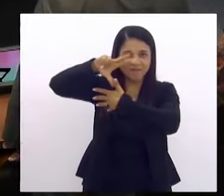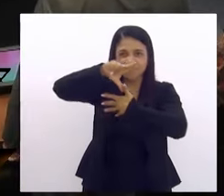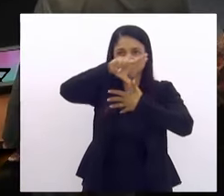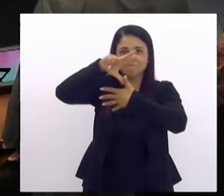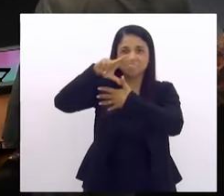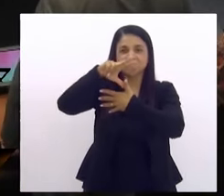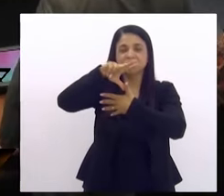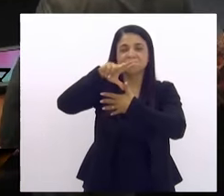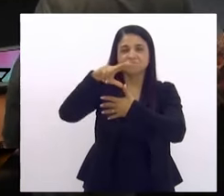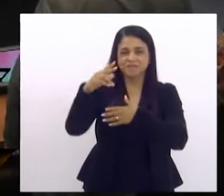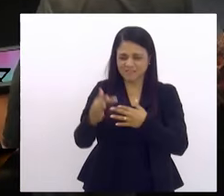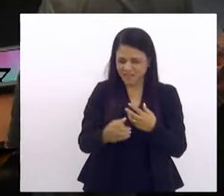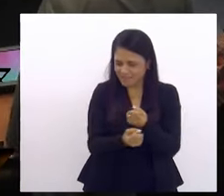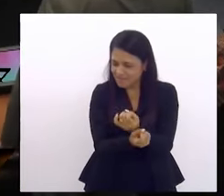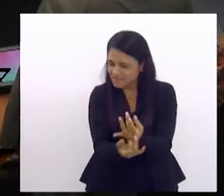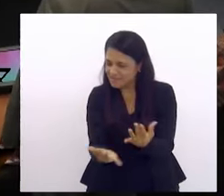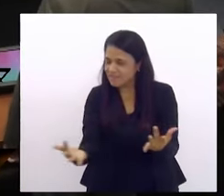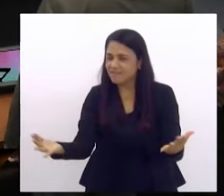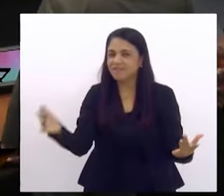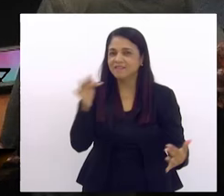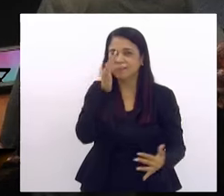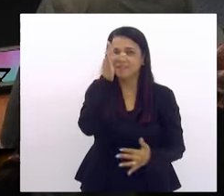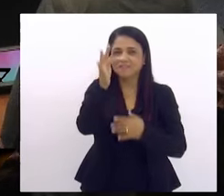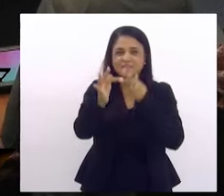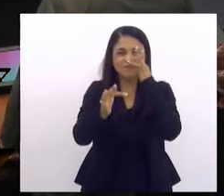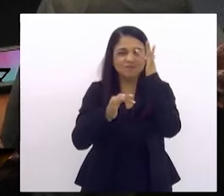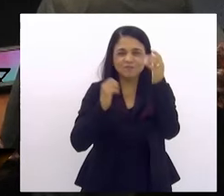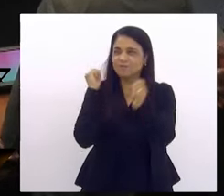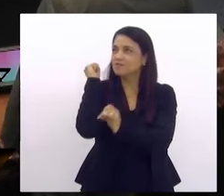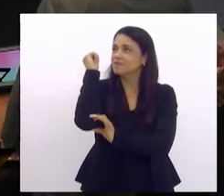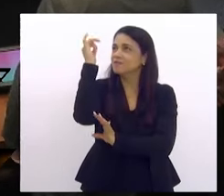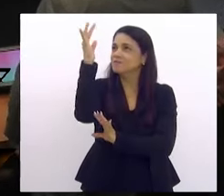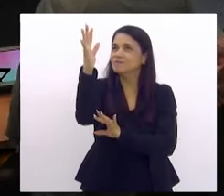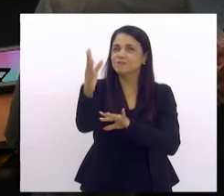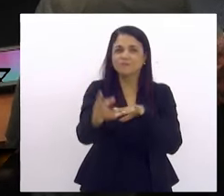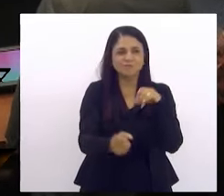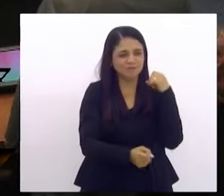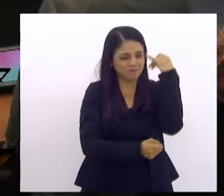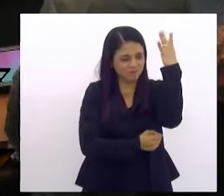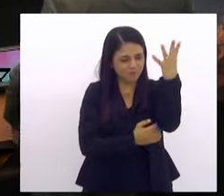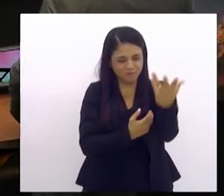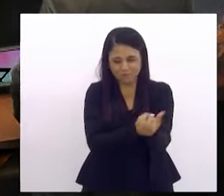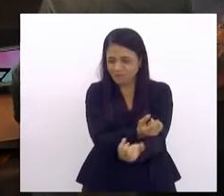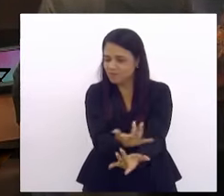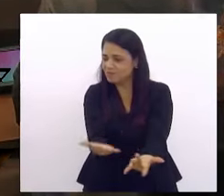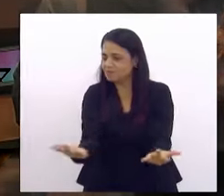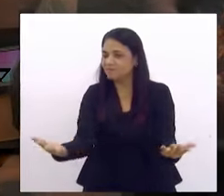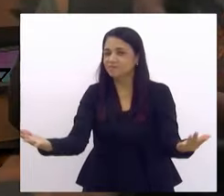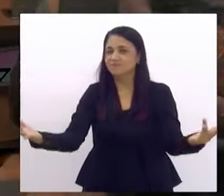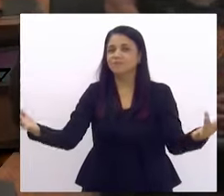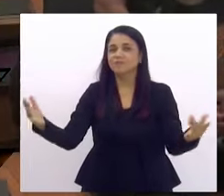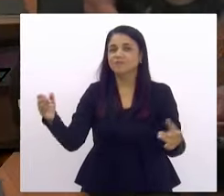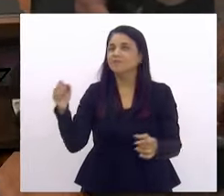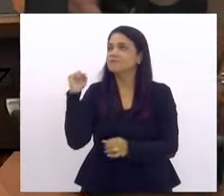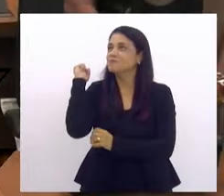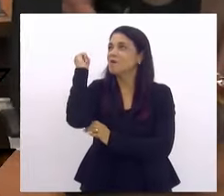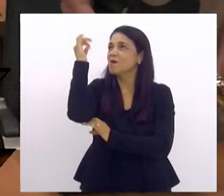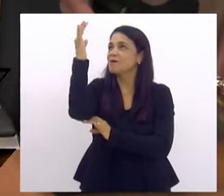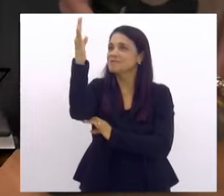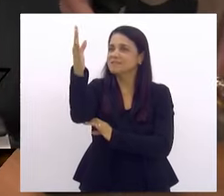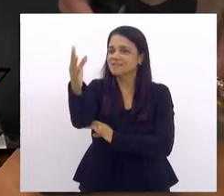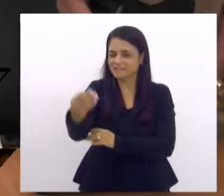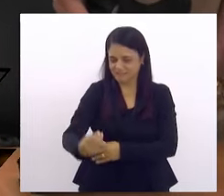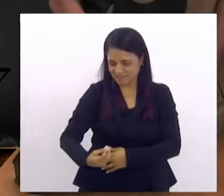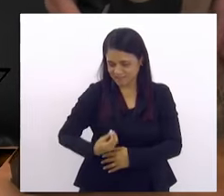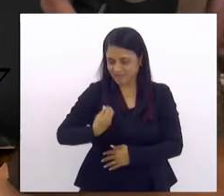terra mais que a vida teus ins sonhos lindos Campos tem mais flores nossos